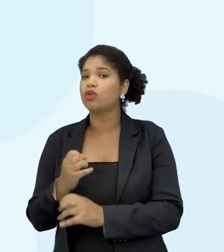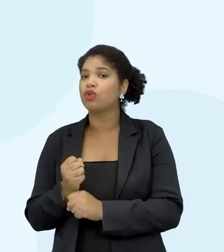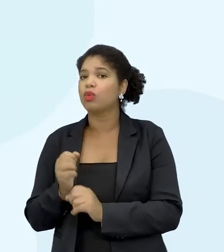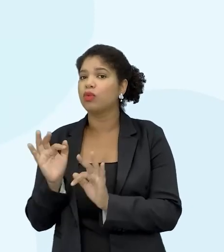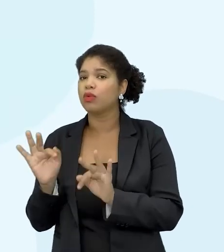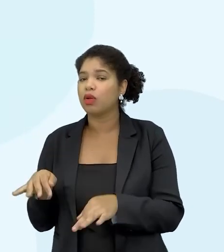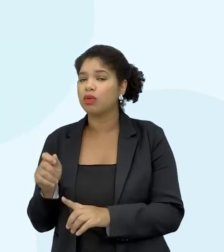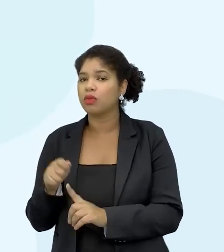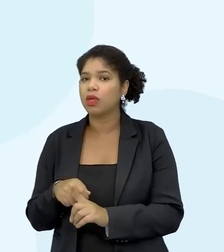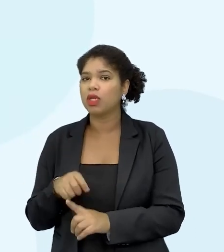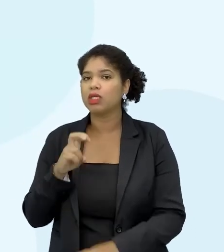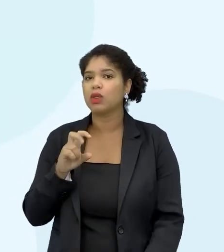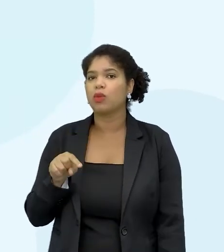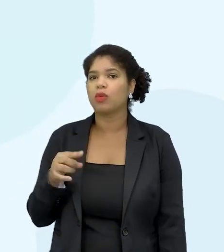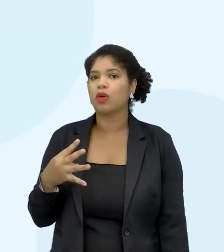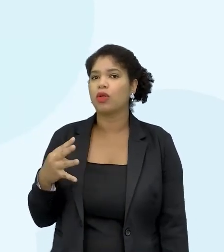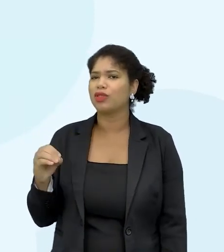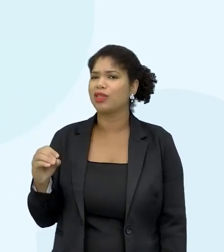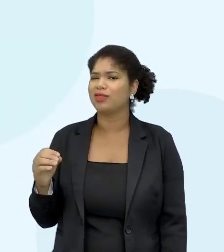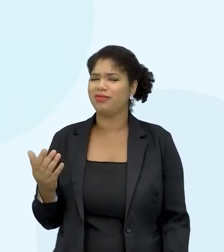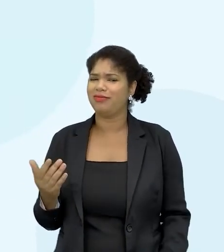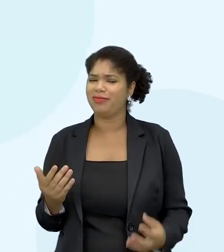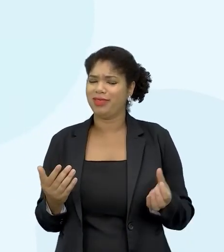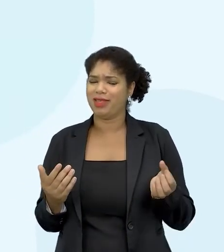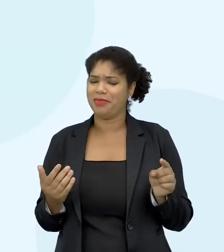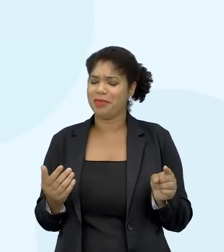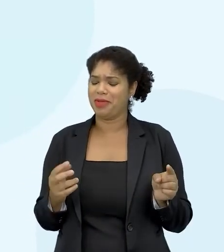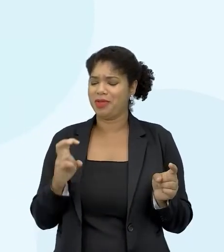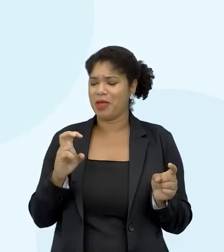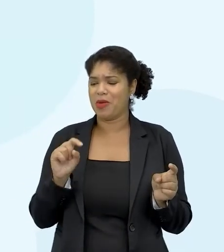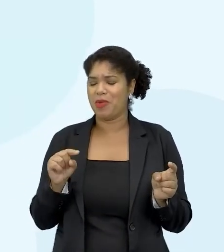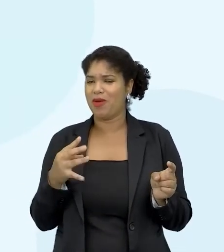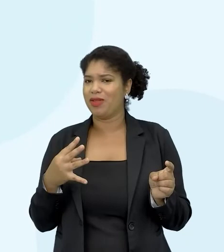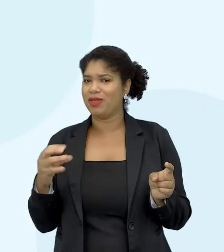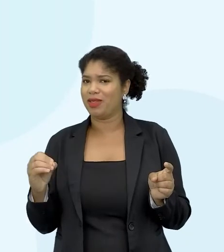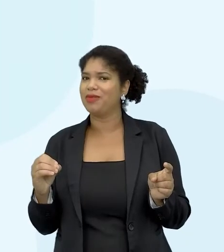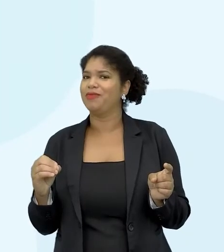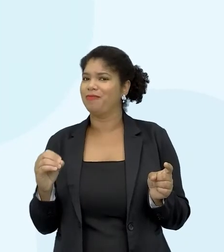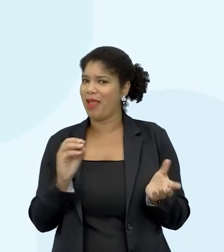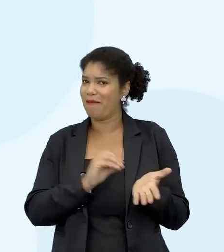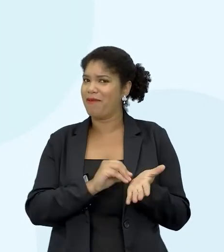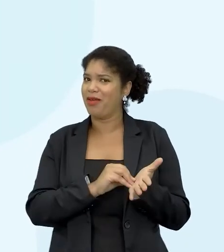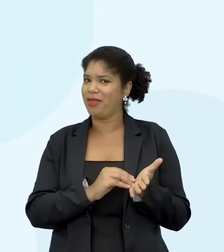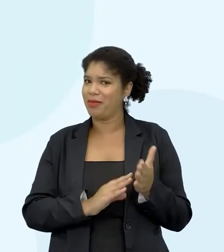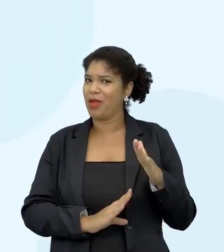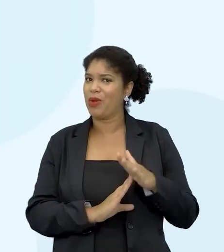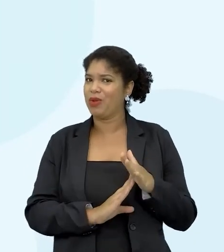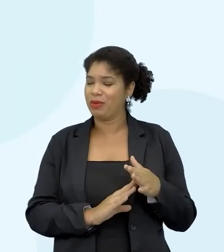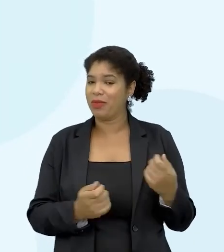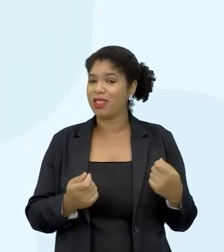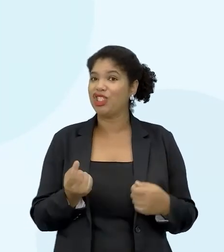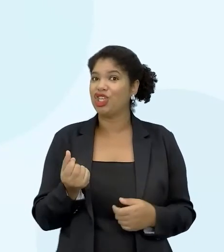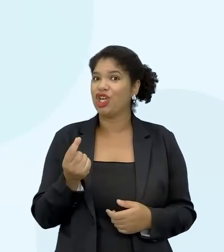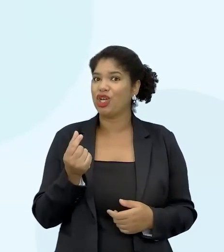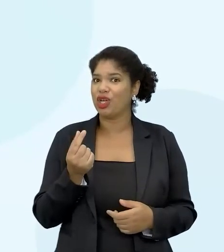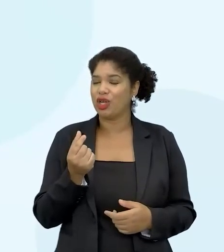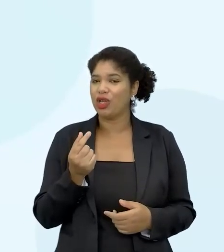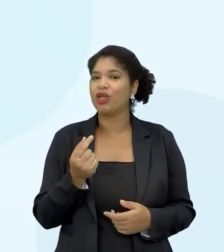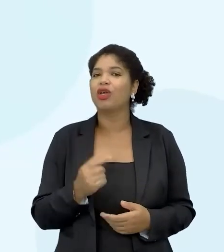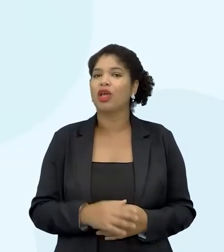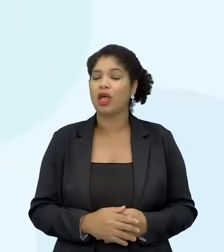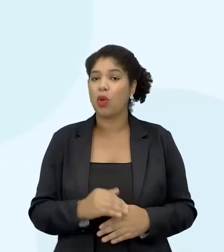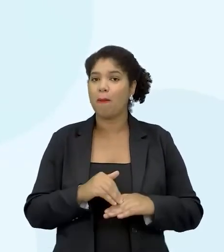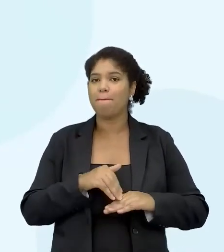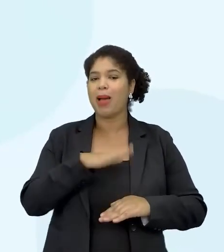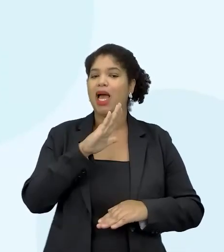lucro? Quando o gráfico da venda fica em cima do gráfico do custo, ele é superior, tá? Eu escrevo isso para você,